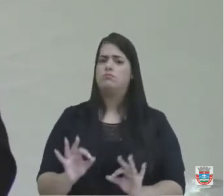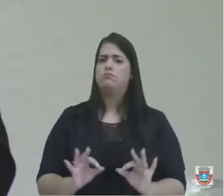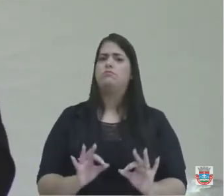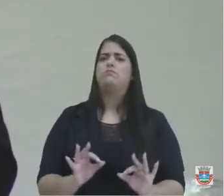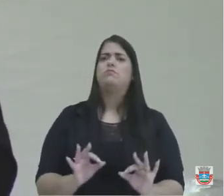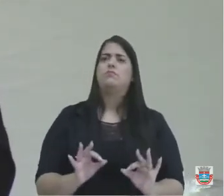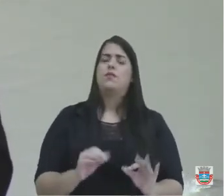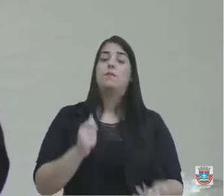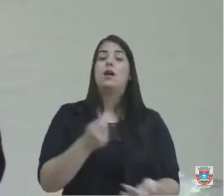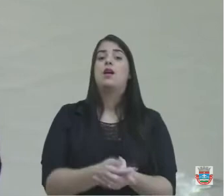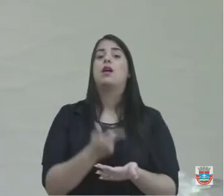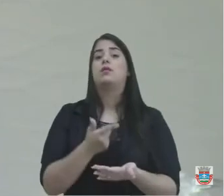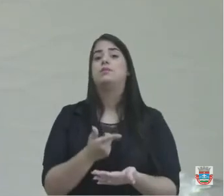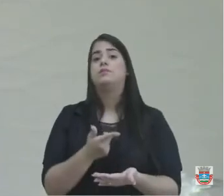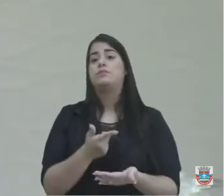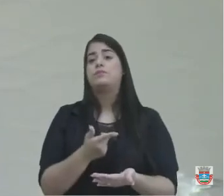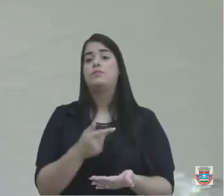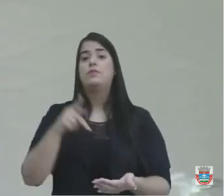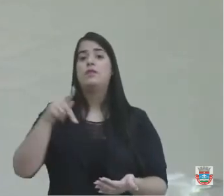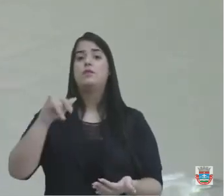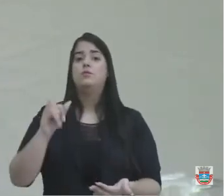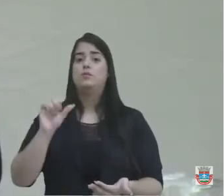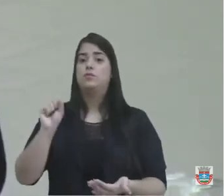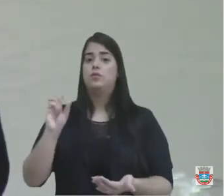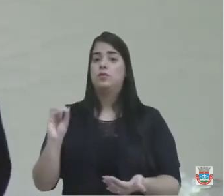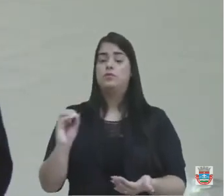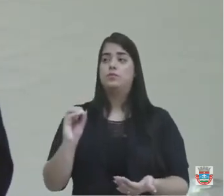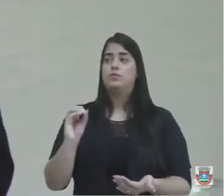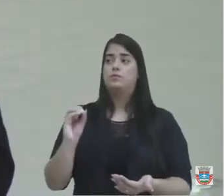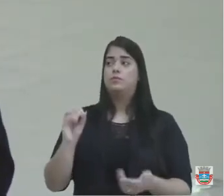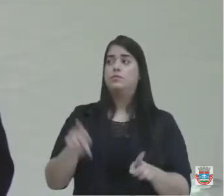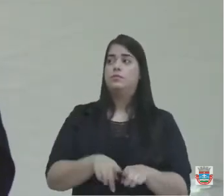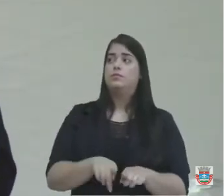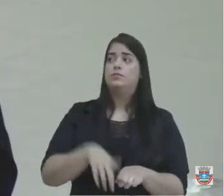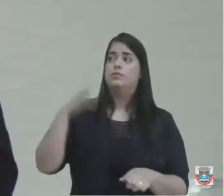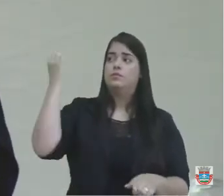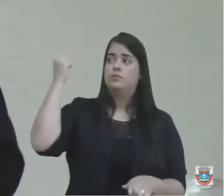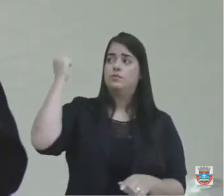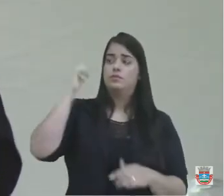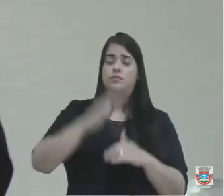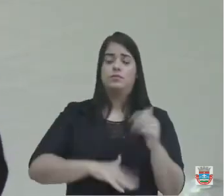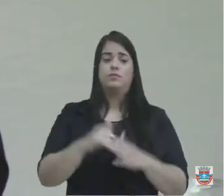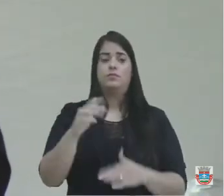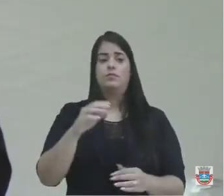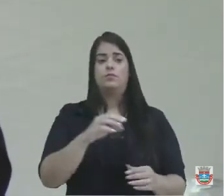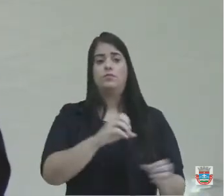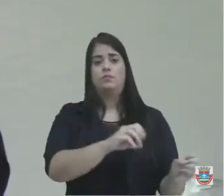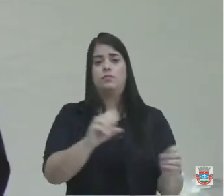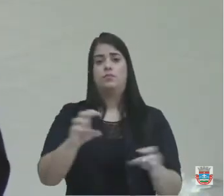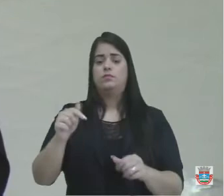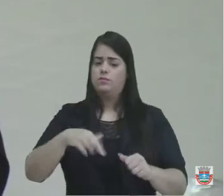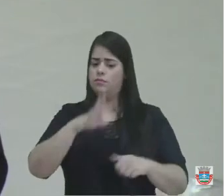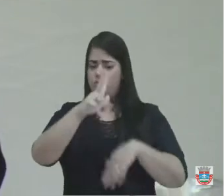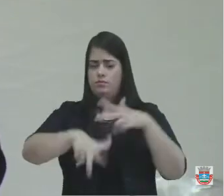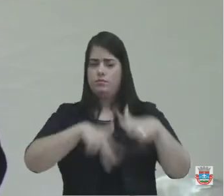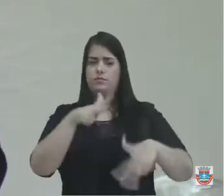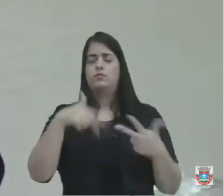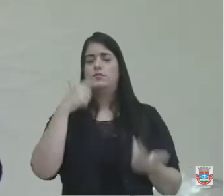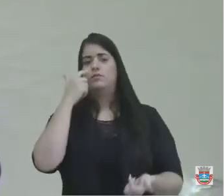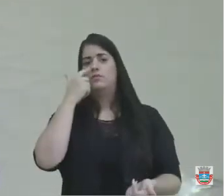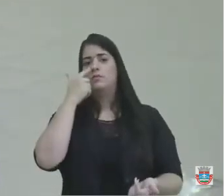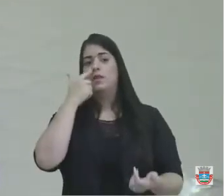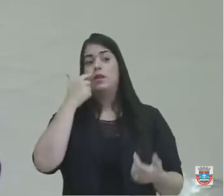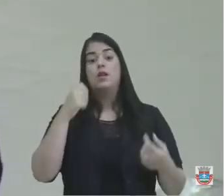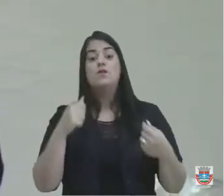para se pagar o piso EA Carreira dos profissionais da Educação do nosso município Então